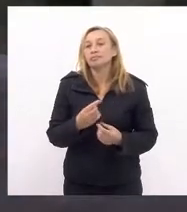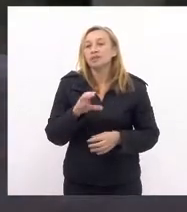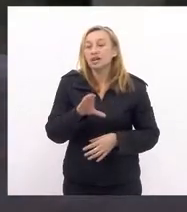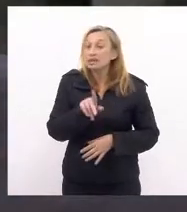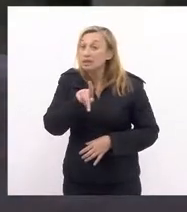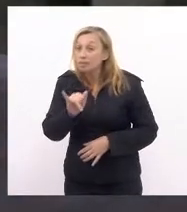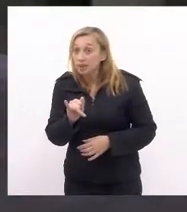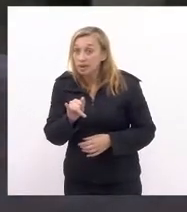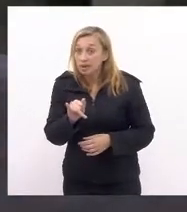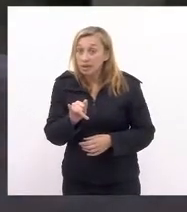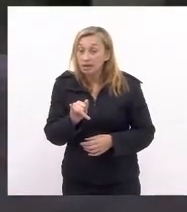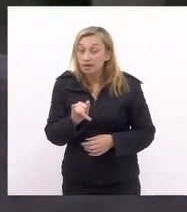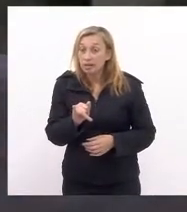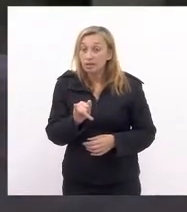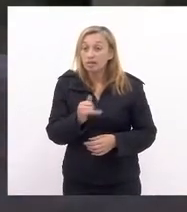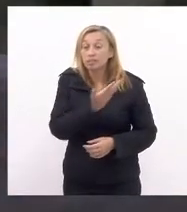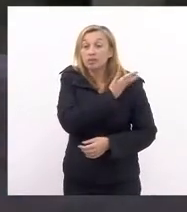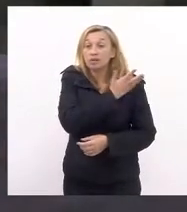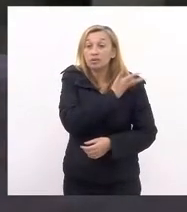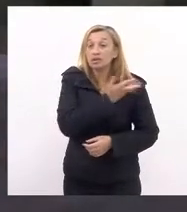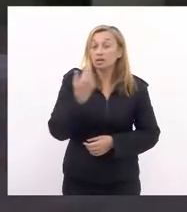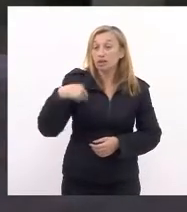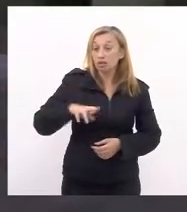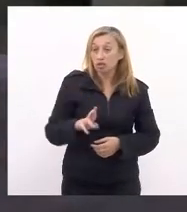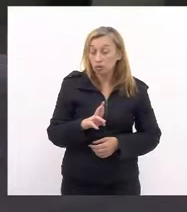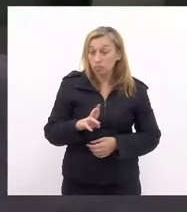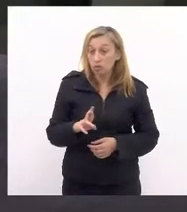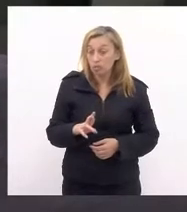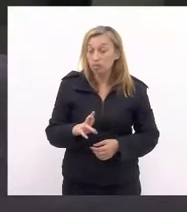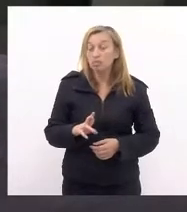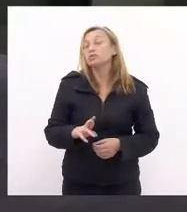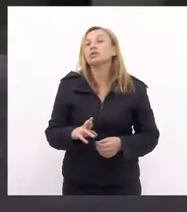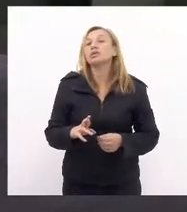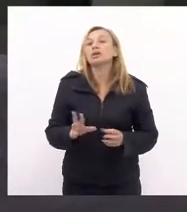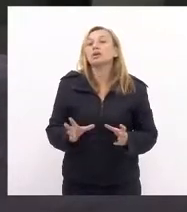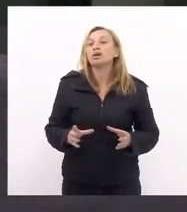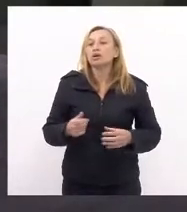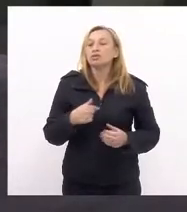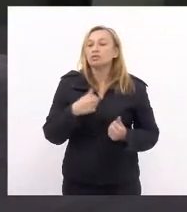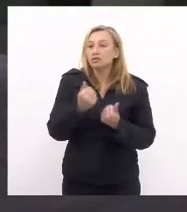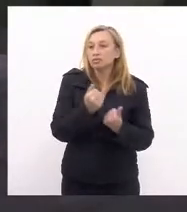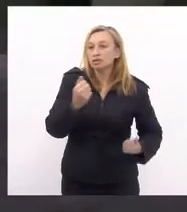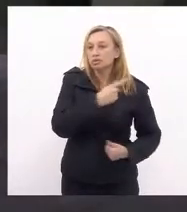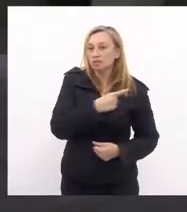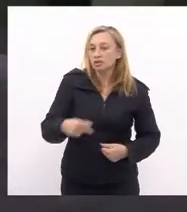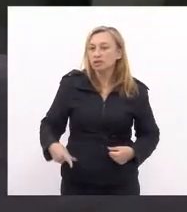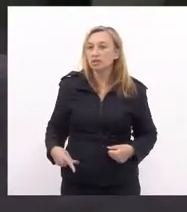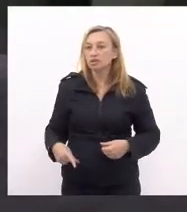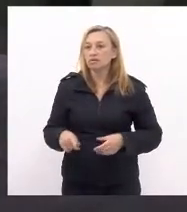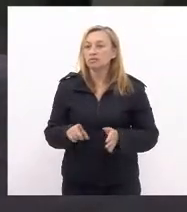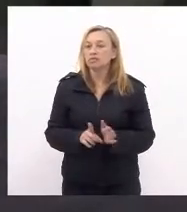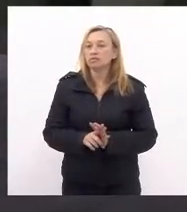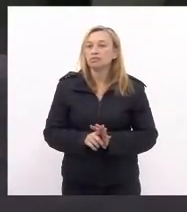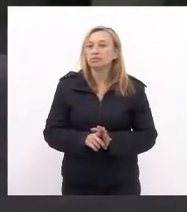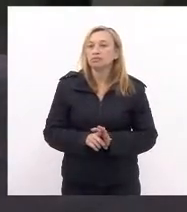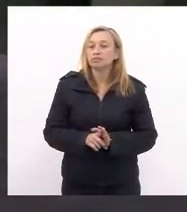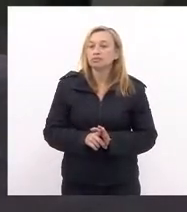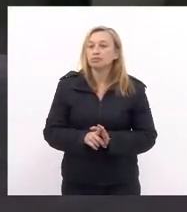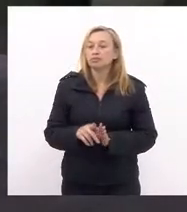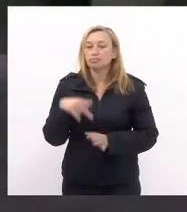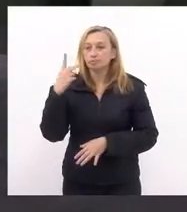Estive como vice-presidente dessa comissão interparlamentar de investigação, e a